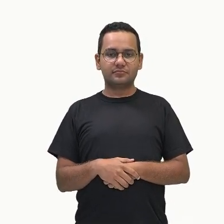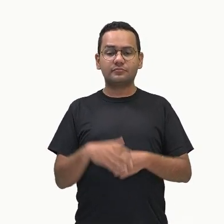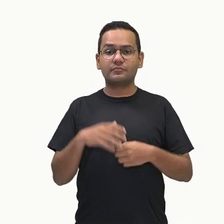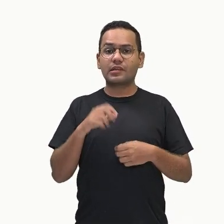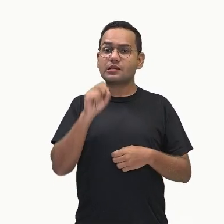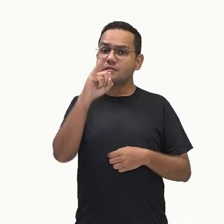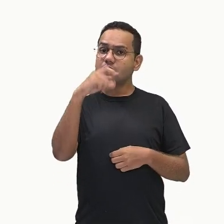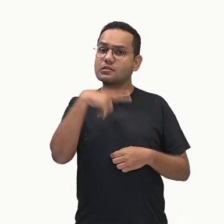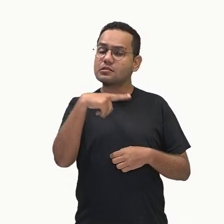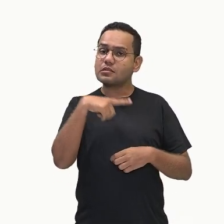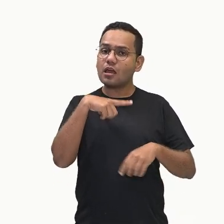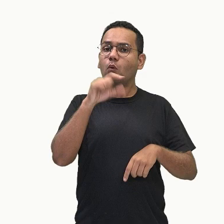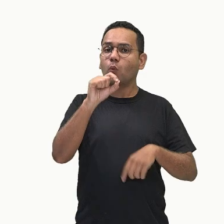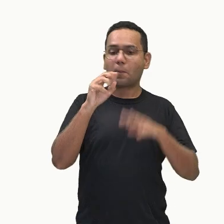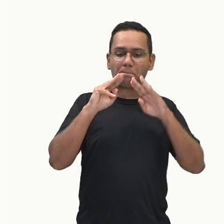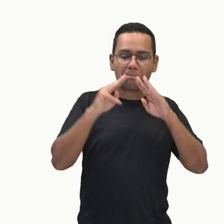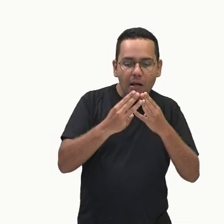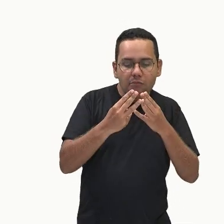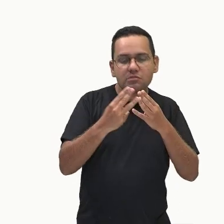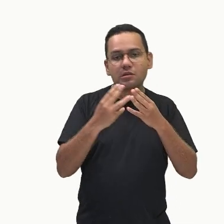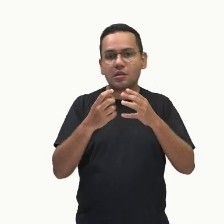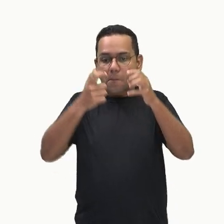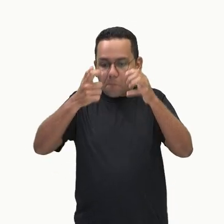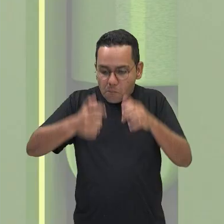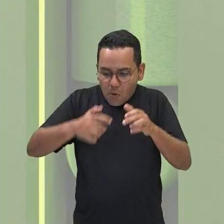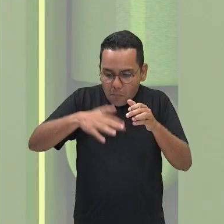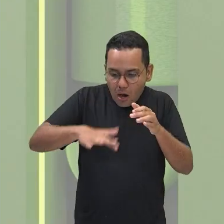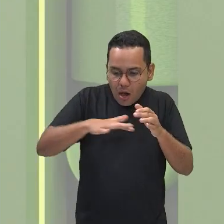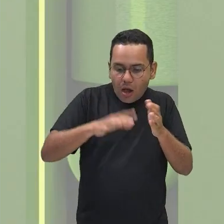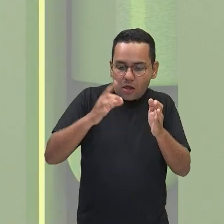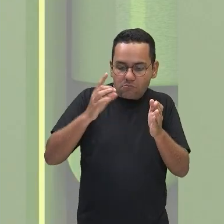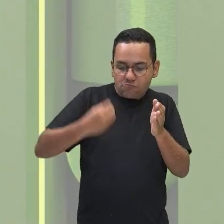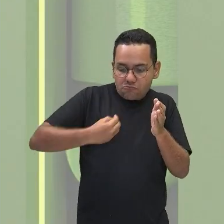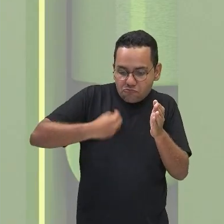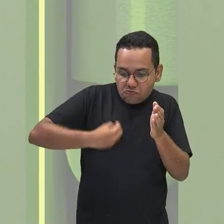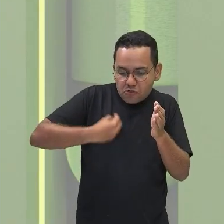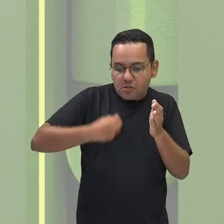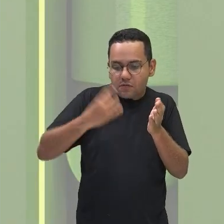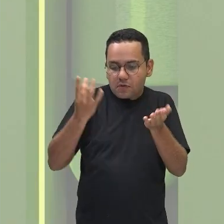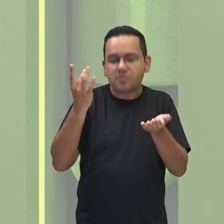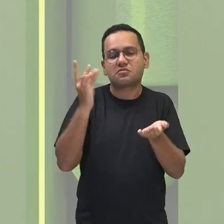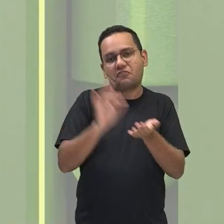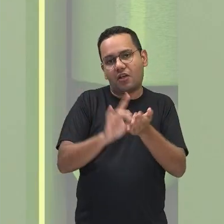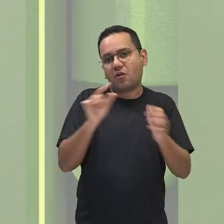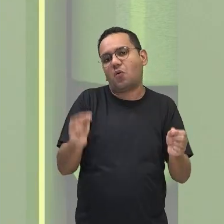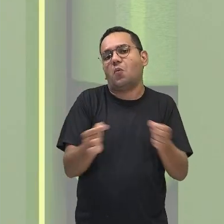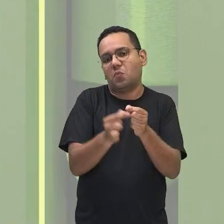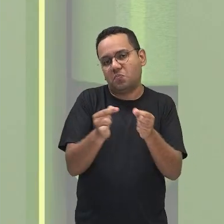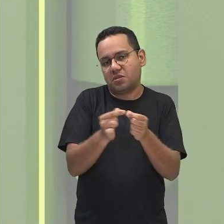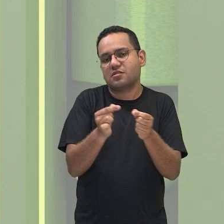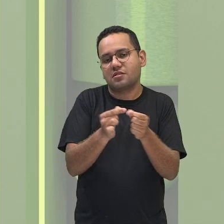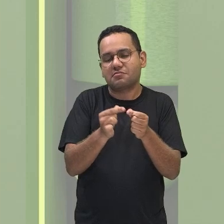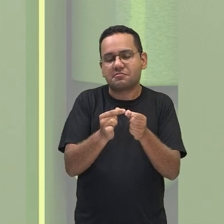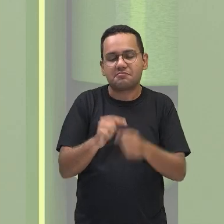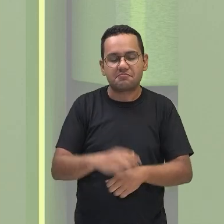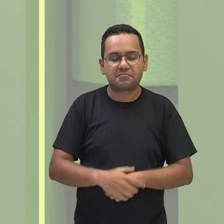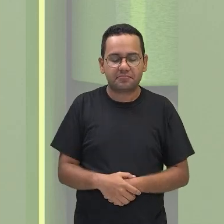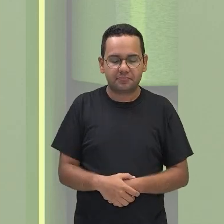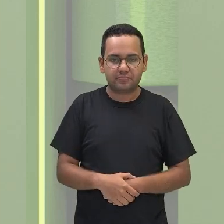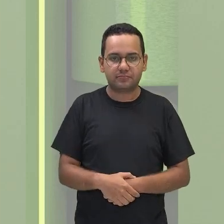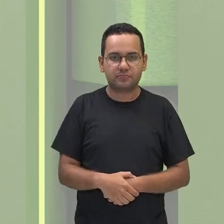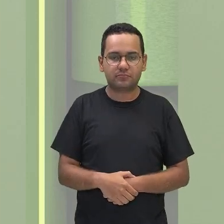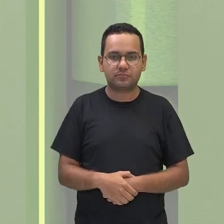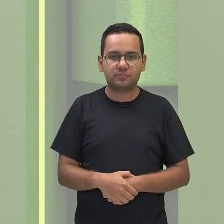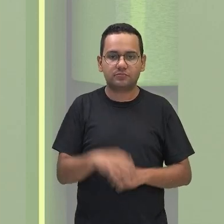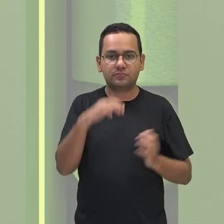e ocupa lugar no espaço, é considerado matéria, certo? A gente vai abordar, eu apresento para vocês no próximo